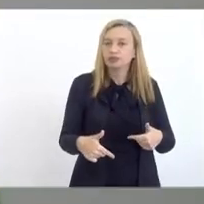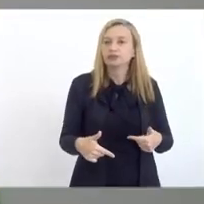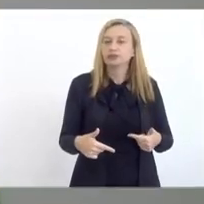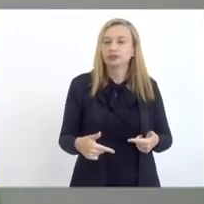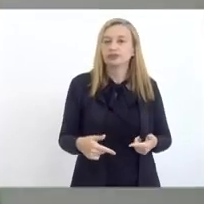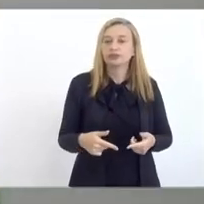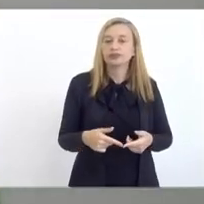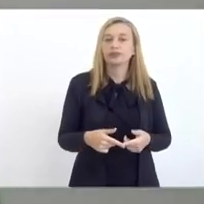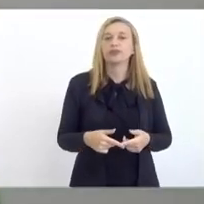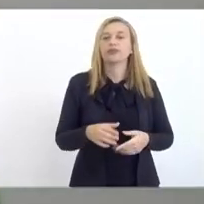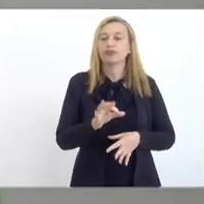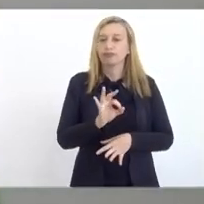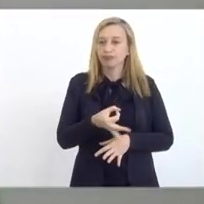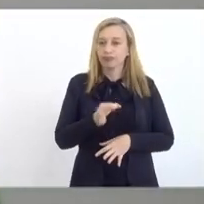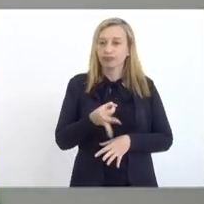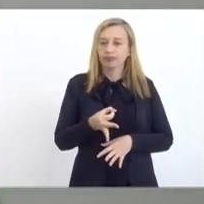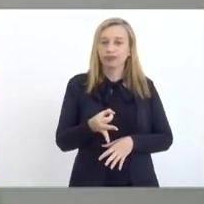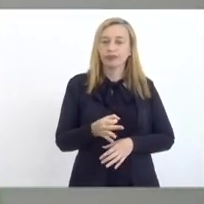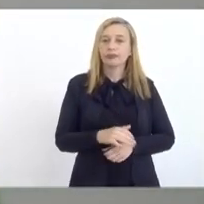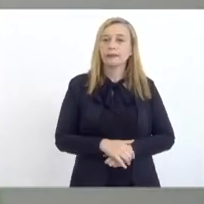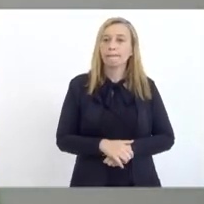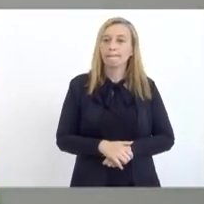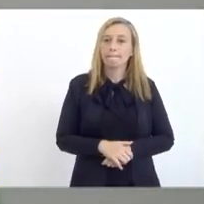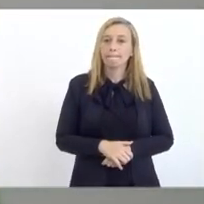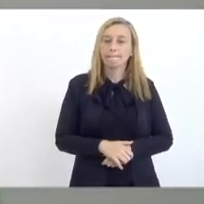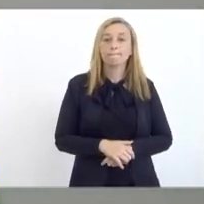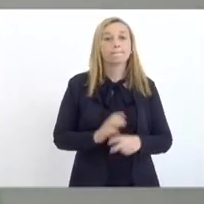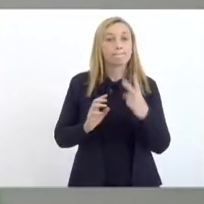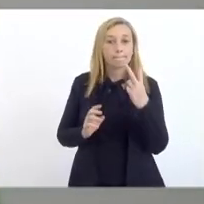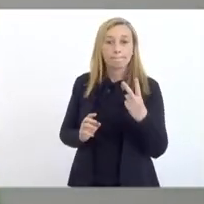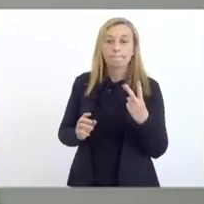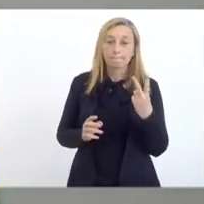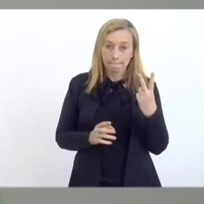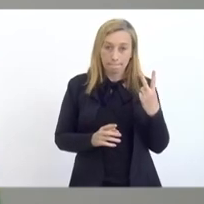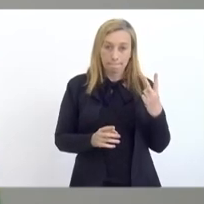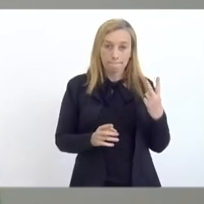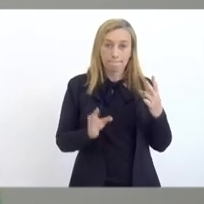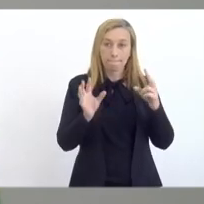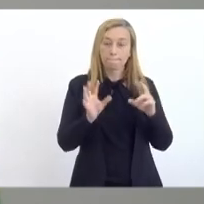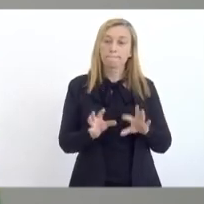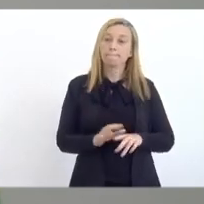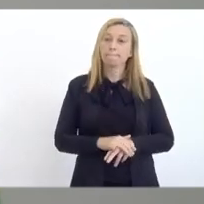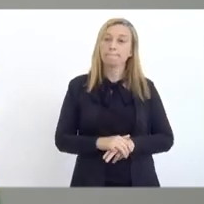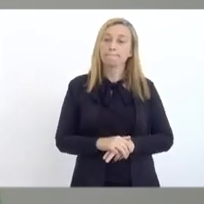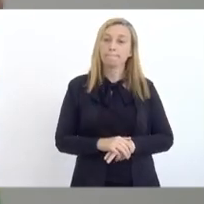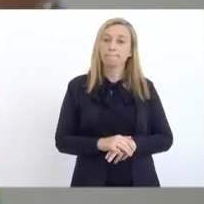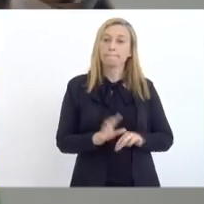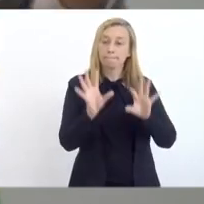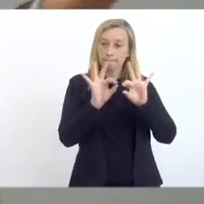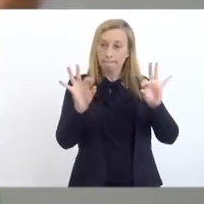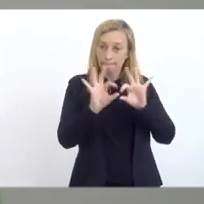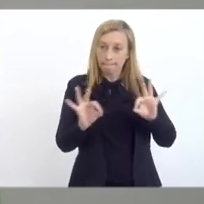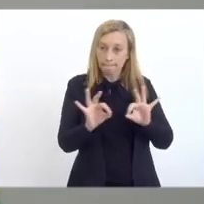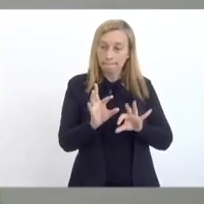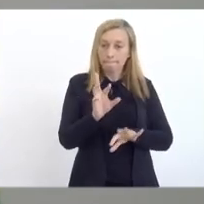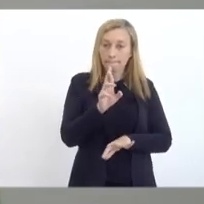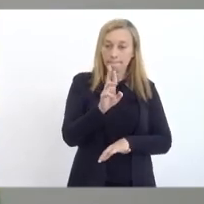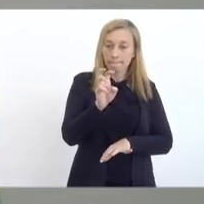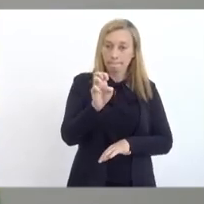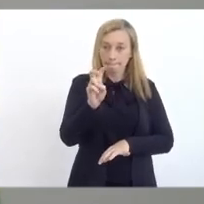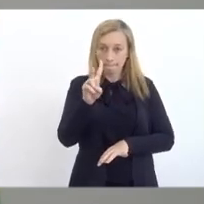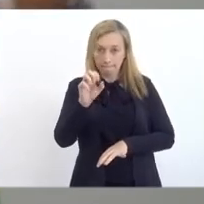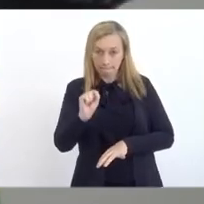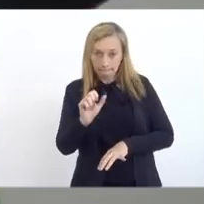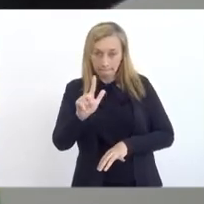mais genérica, né? Mas aqui as cito, né, em duas linhas na lista de ressalva. Lista de ressalva essa que já está compartilhada com a